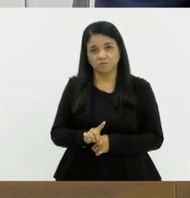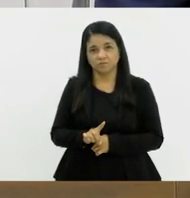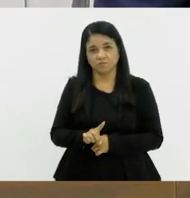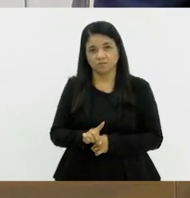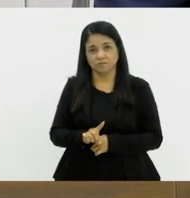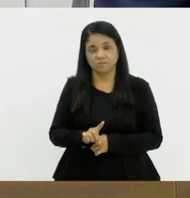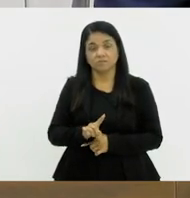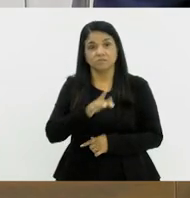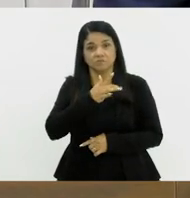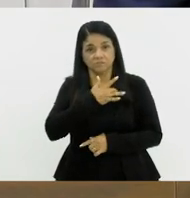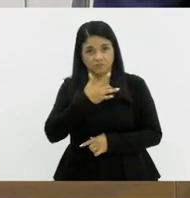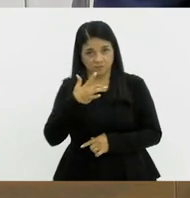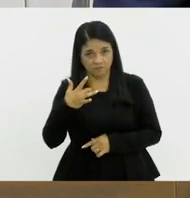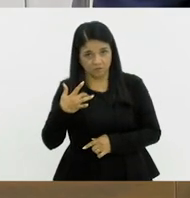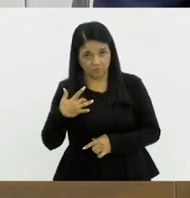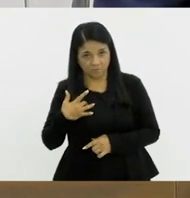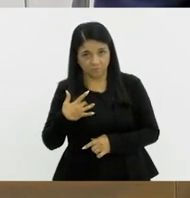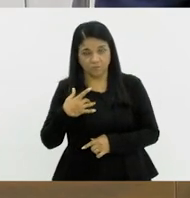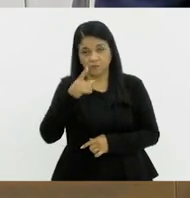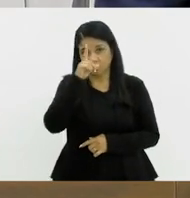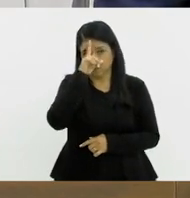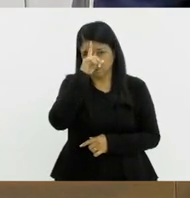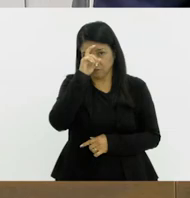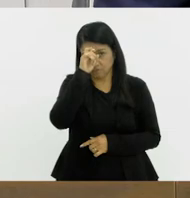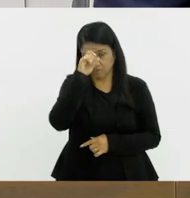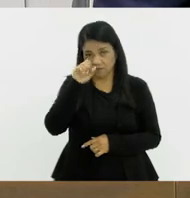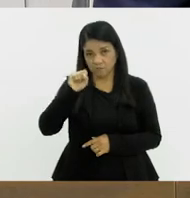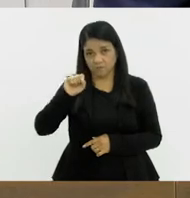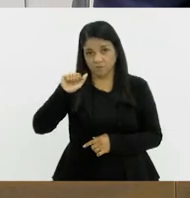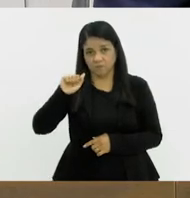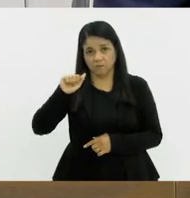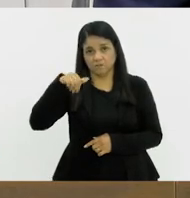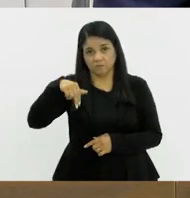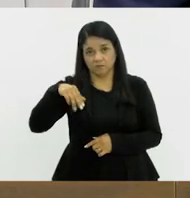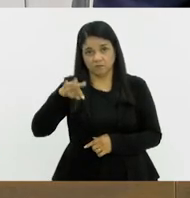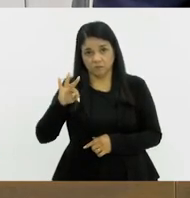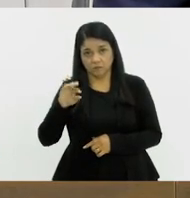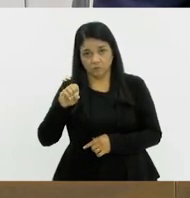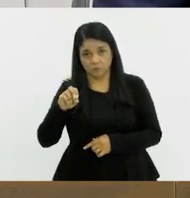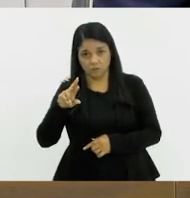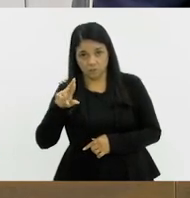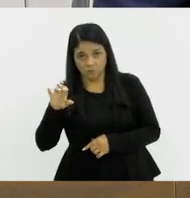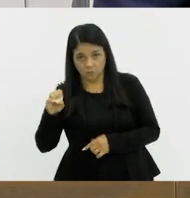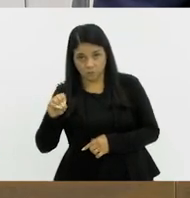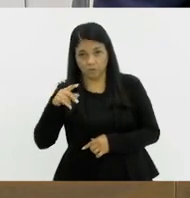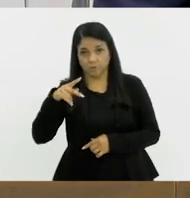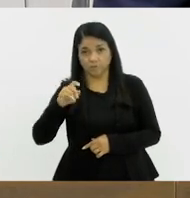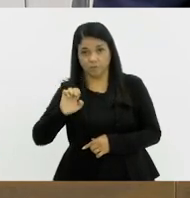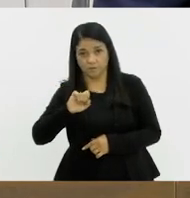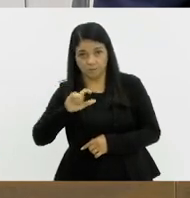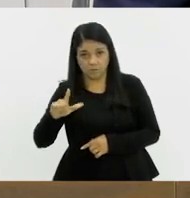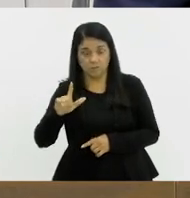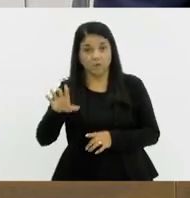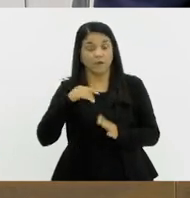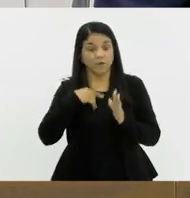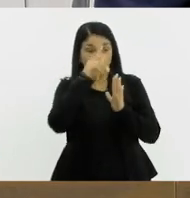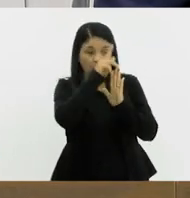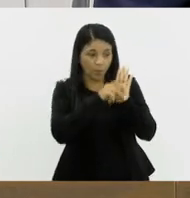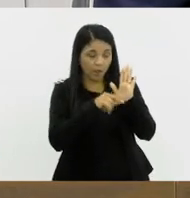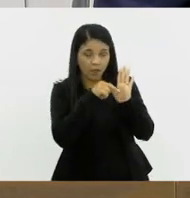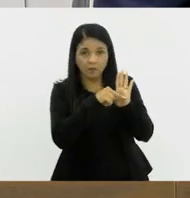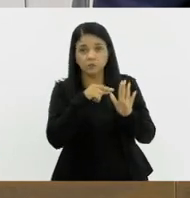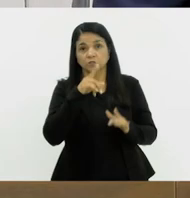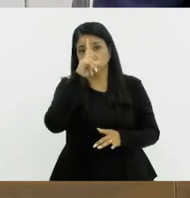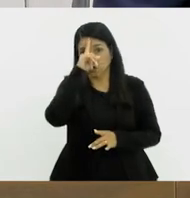da saúde para o hospital sanatório penal, tudo bem. Né, mas está previsto no plano que o Hospital Sanatório Penal terá